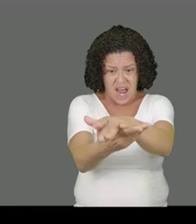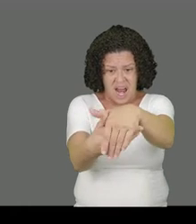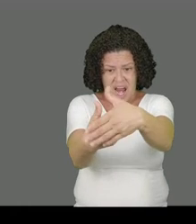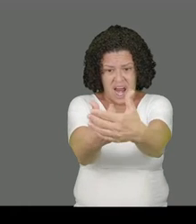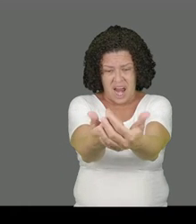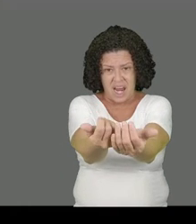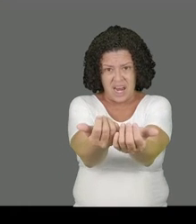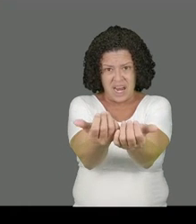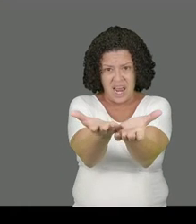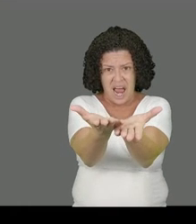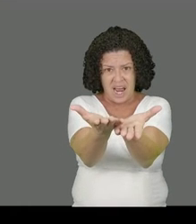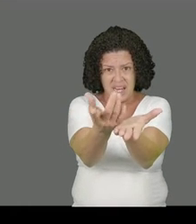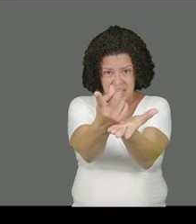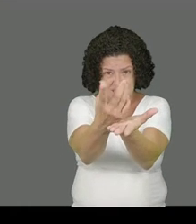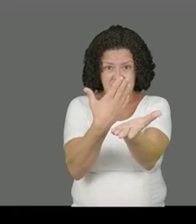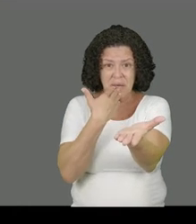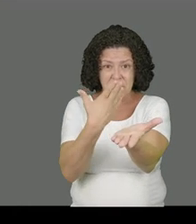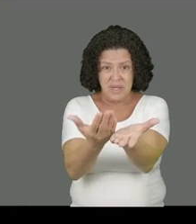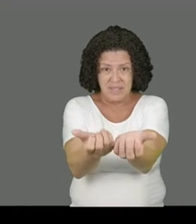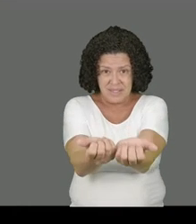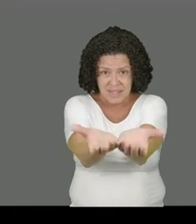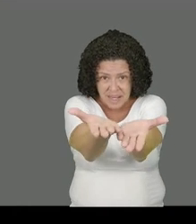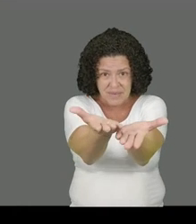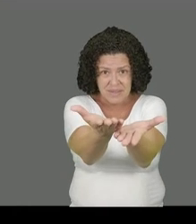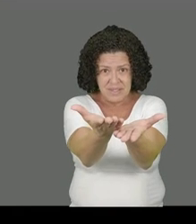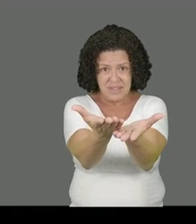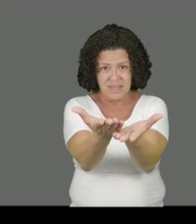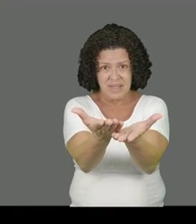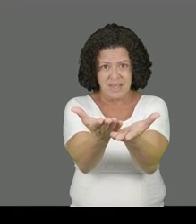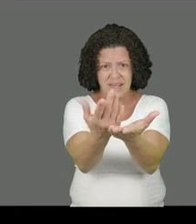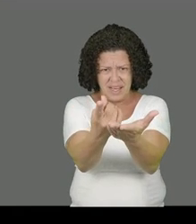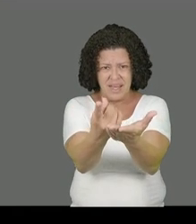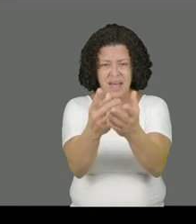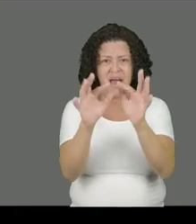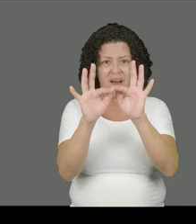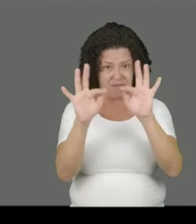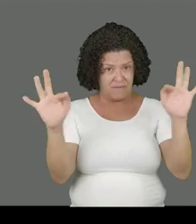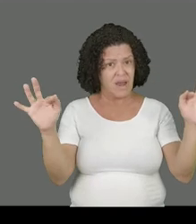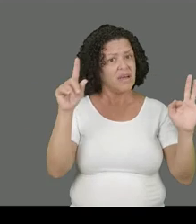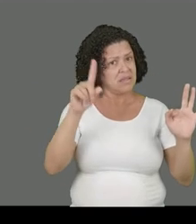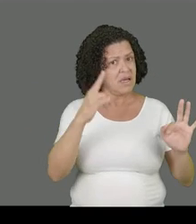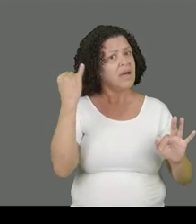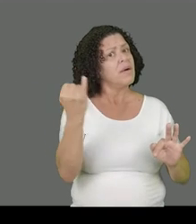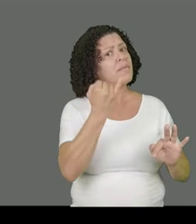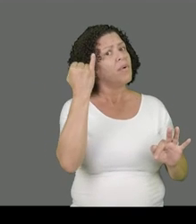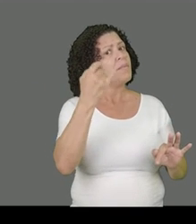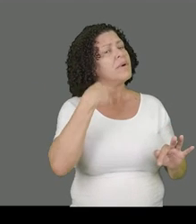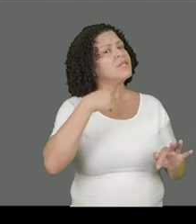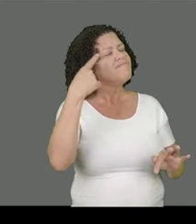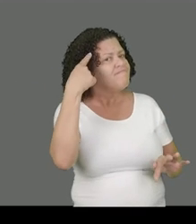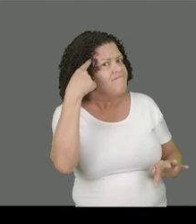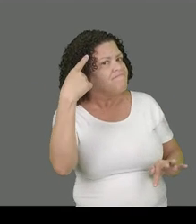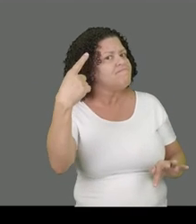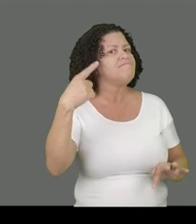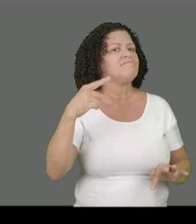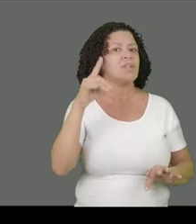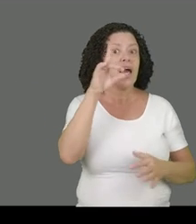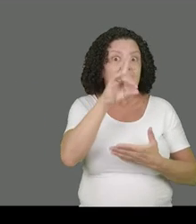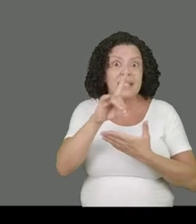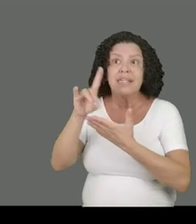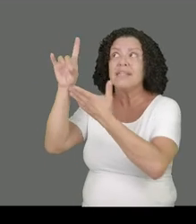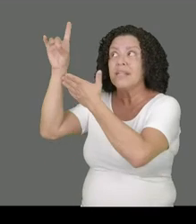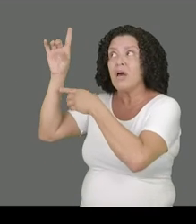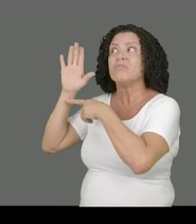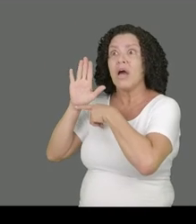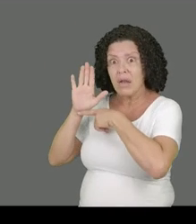nossa mão aquilo que a gente está pedindo. Essa frase é muito importante para a gente ter sempre em